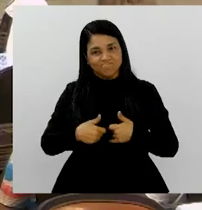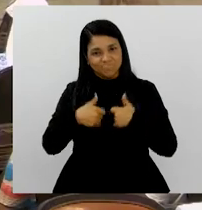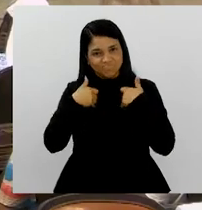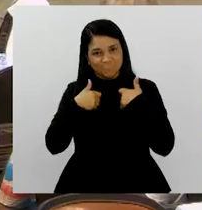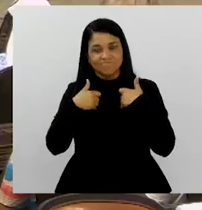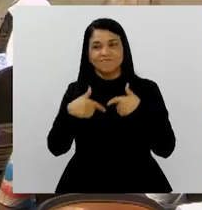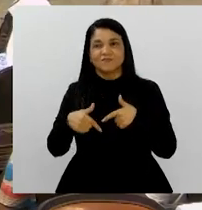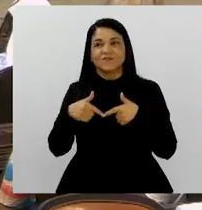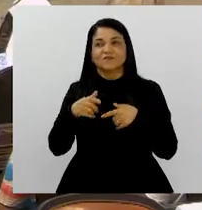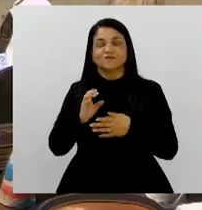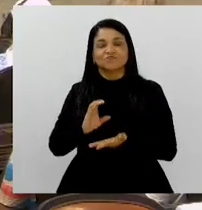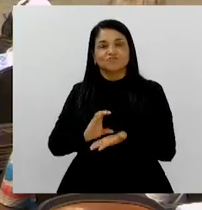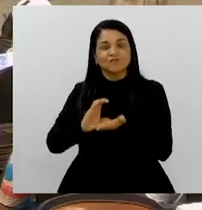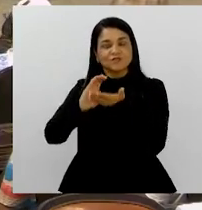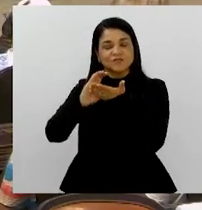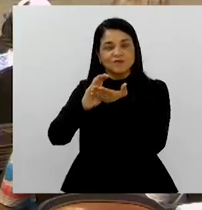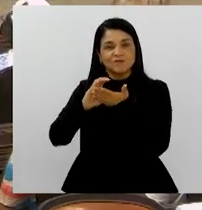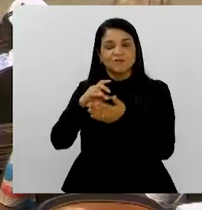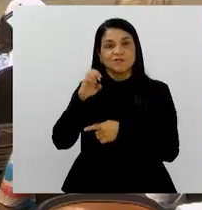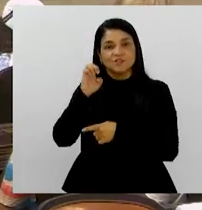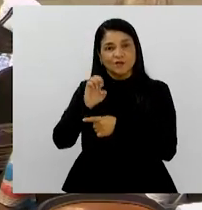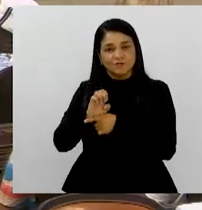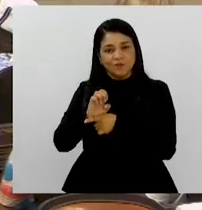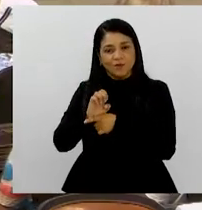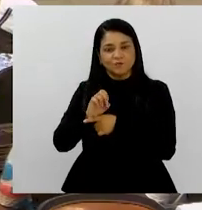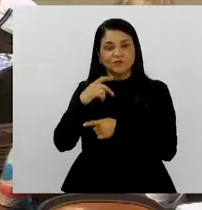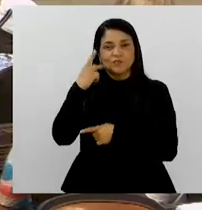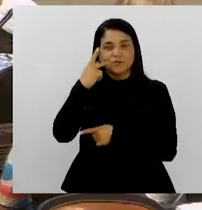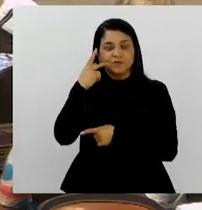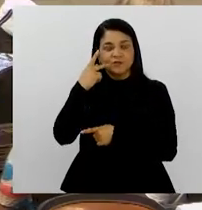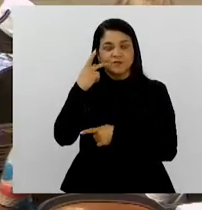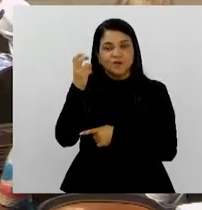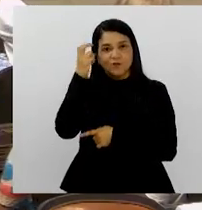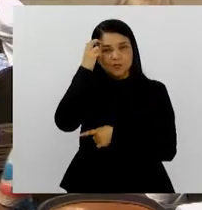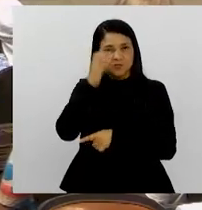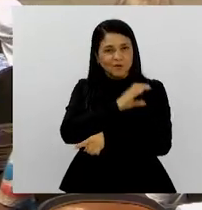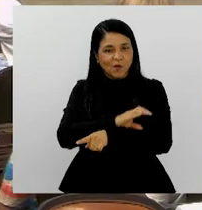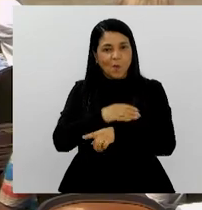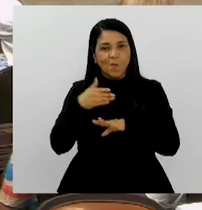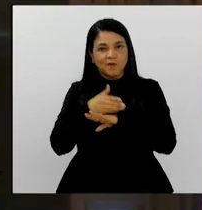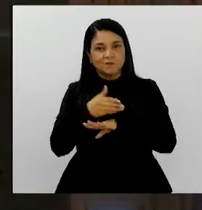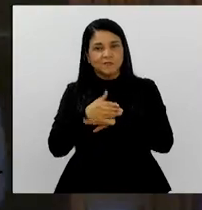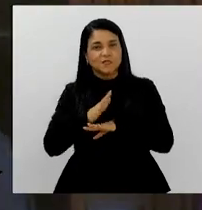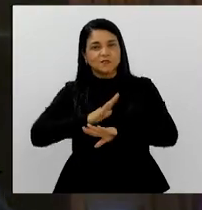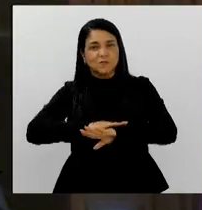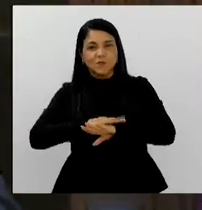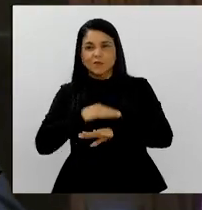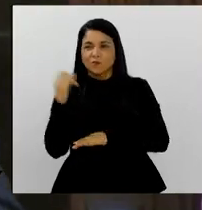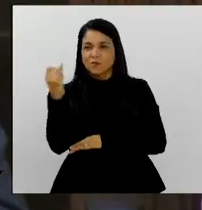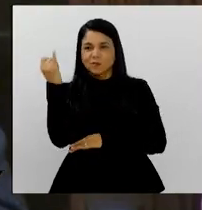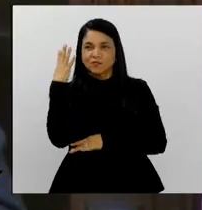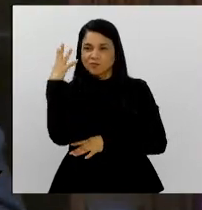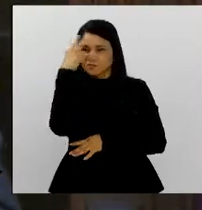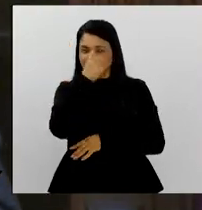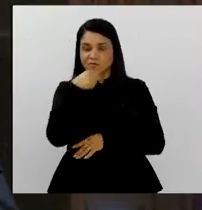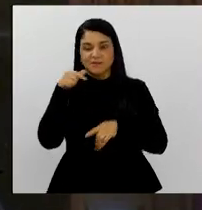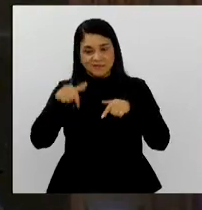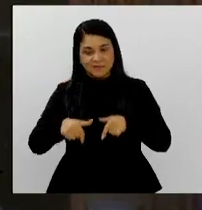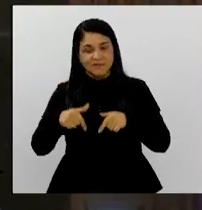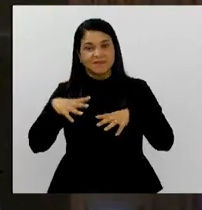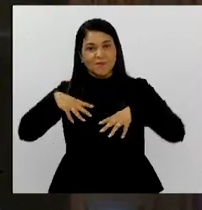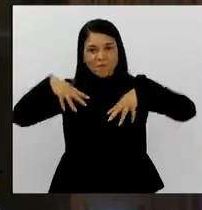Conselho Estadual de Política Cultural poder se manifestar e fazer parte desse momento tão bonito nessa casa, que é uma memória